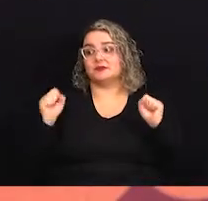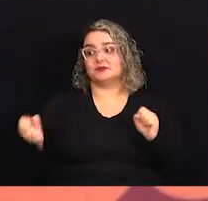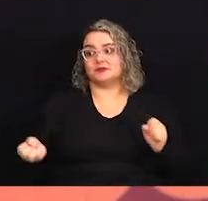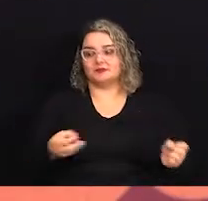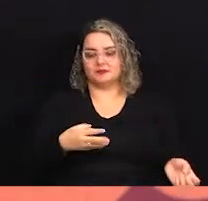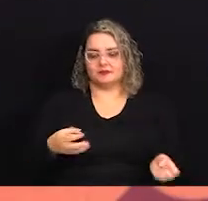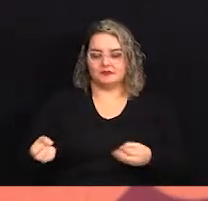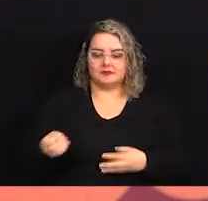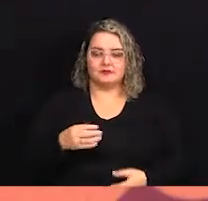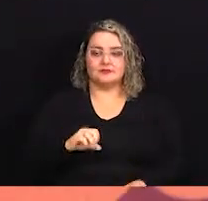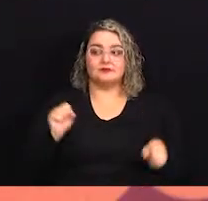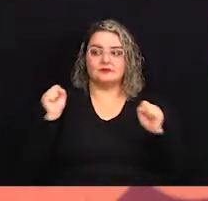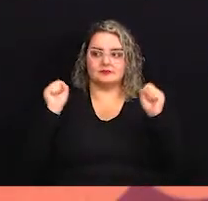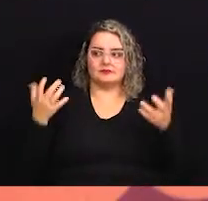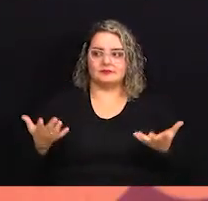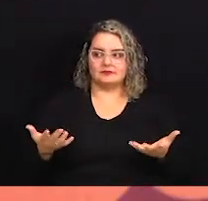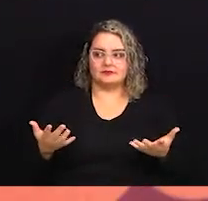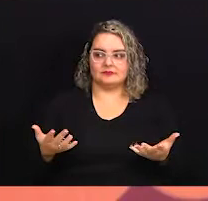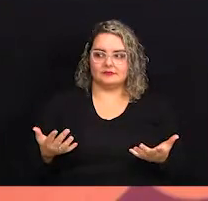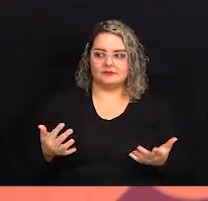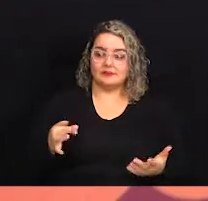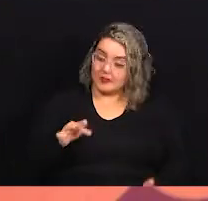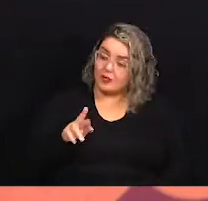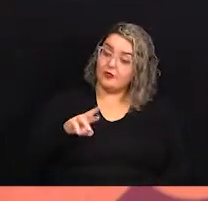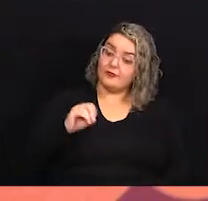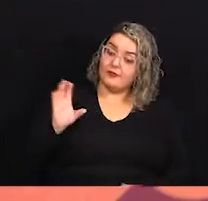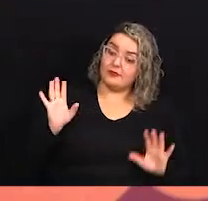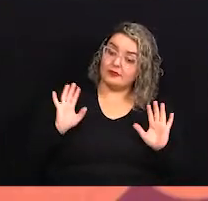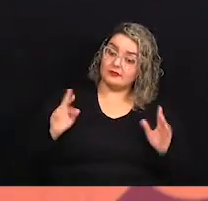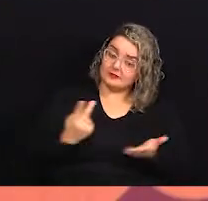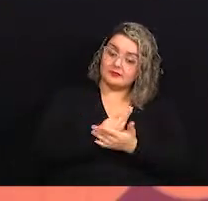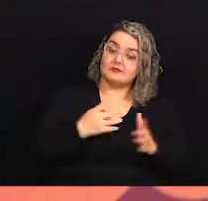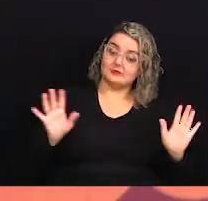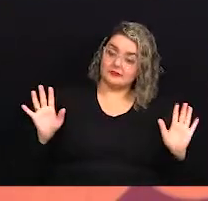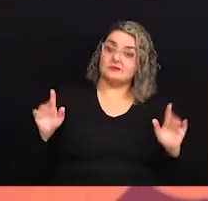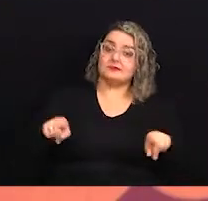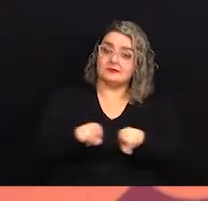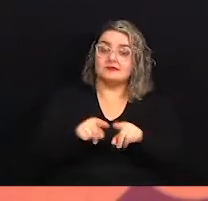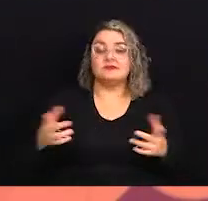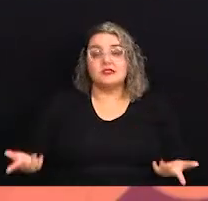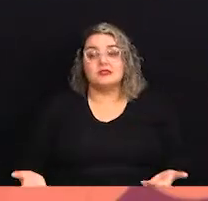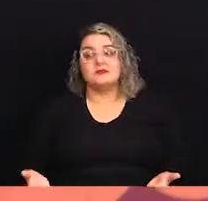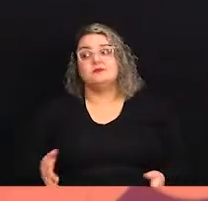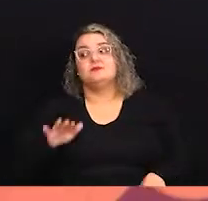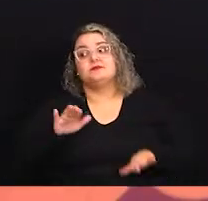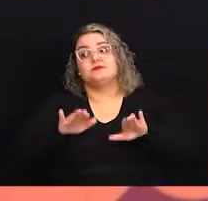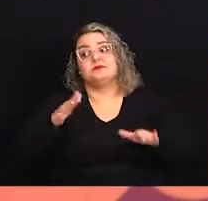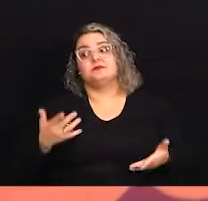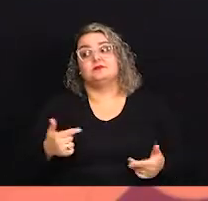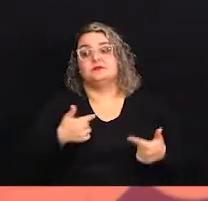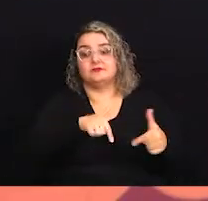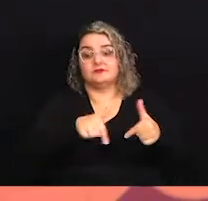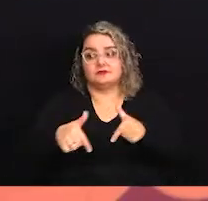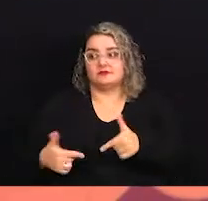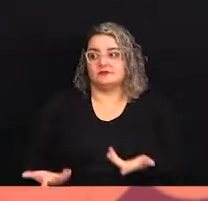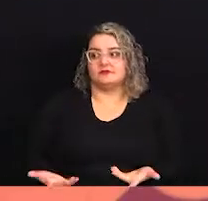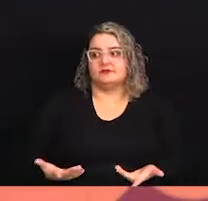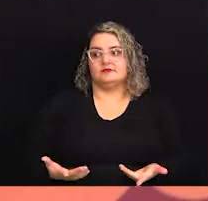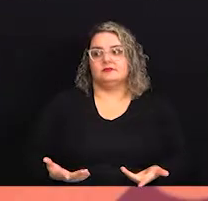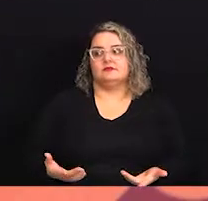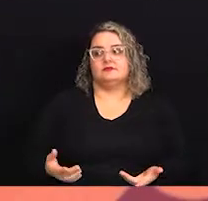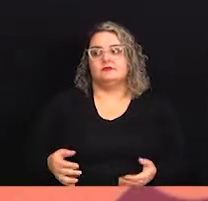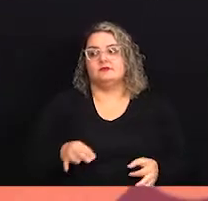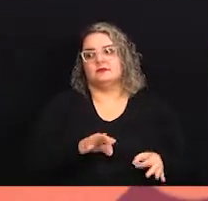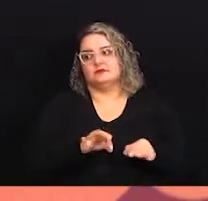adoro novidades e adoro furo, né? Então eu quero saber se de repente você já está trabalhando numa